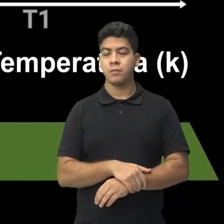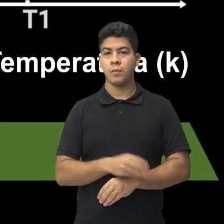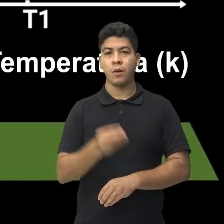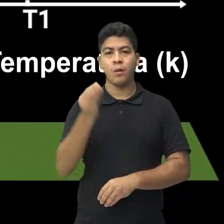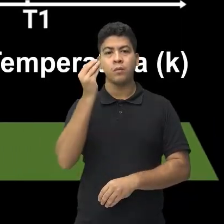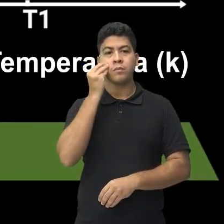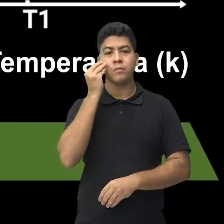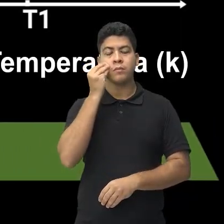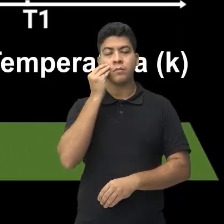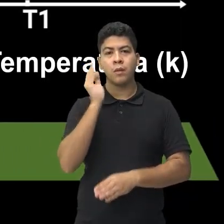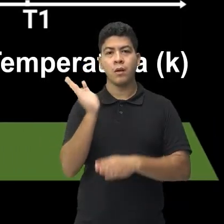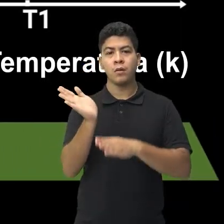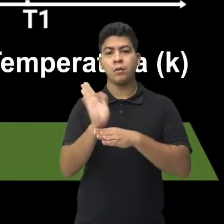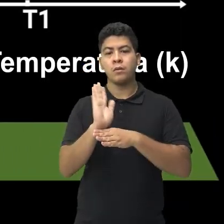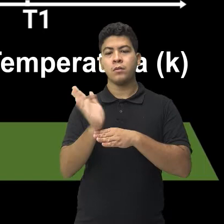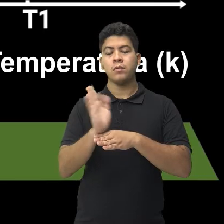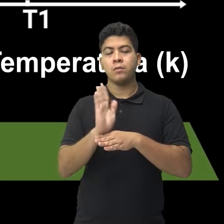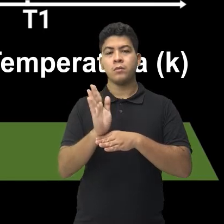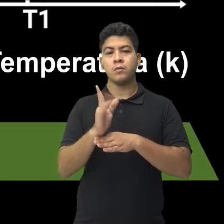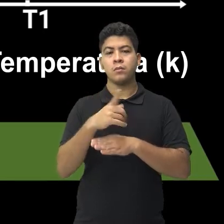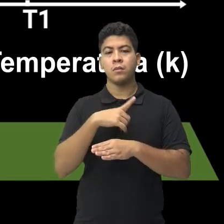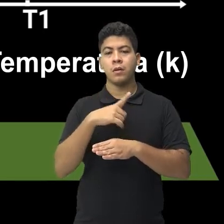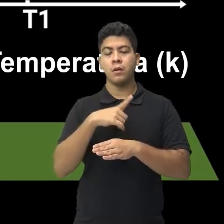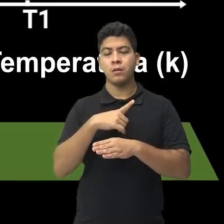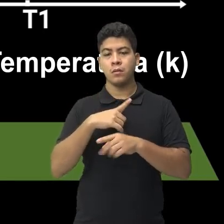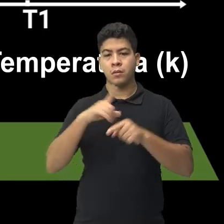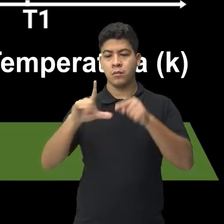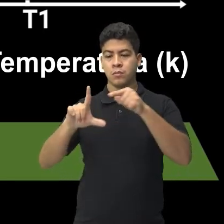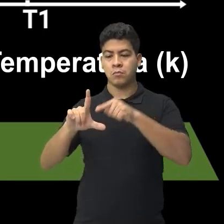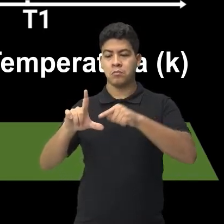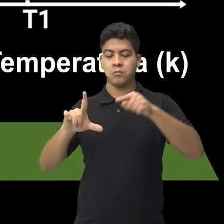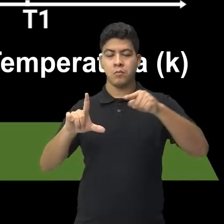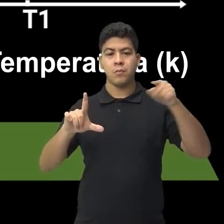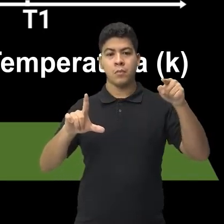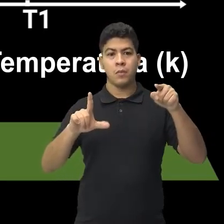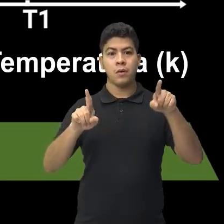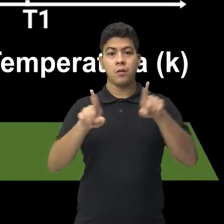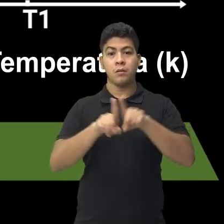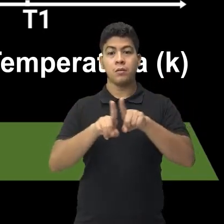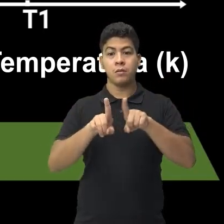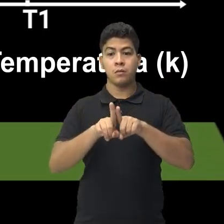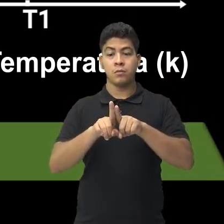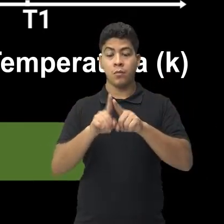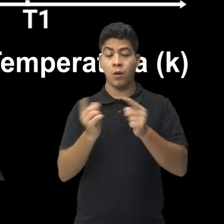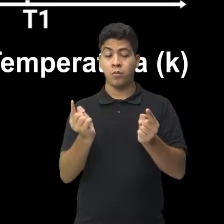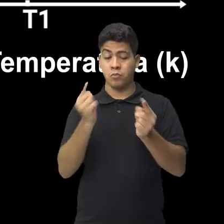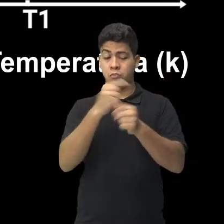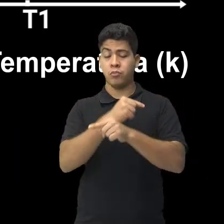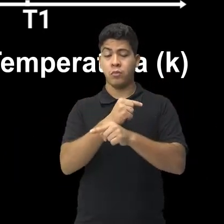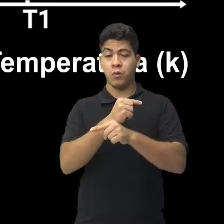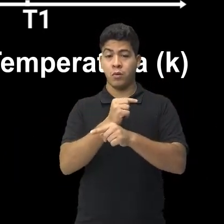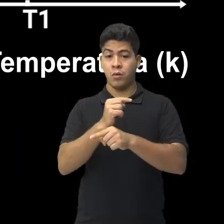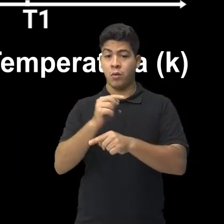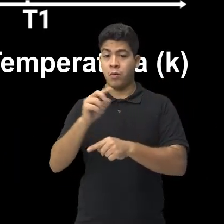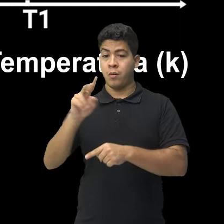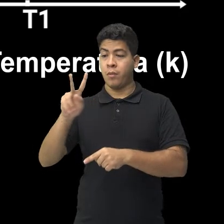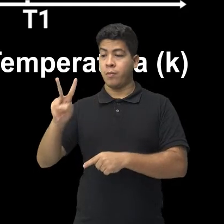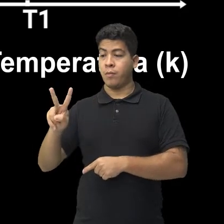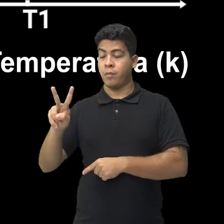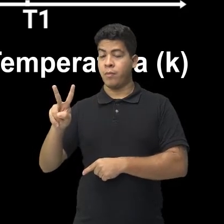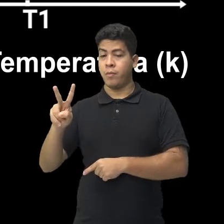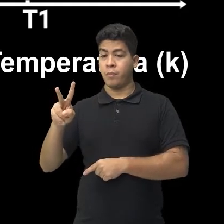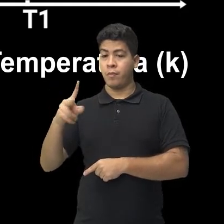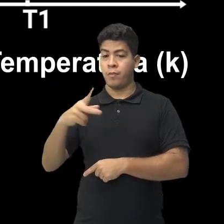Observe aí no vídeo que nós temos os gráficos, né, da pressão pelo volume e do volume pela temperatura, para mostrar para você